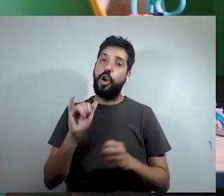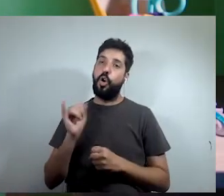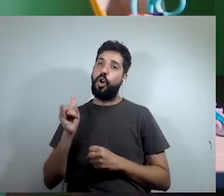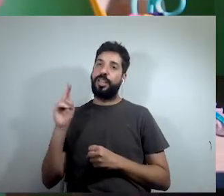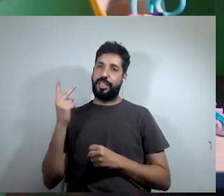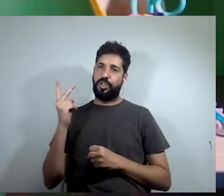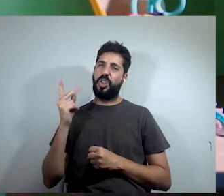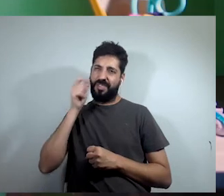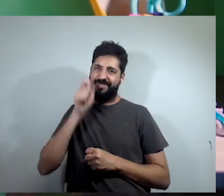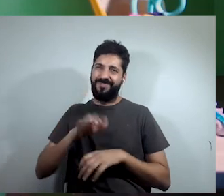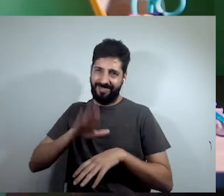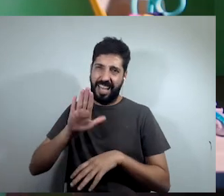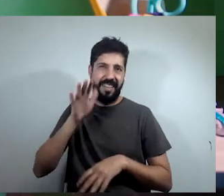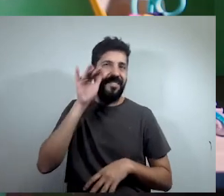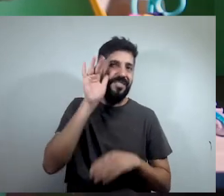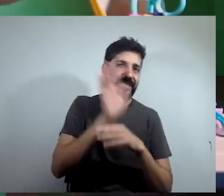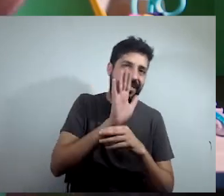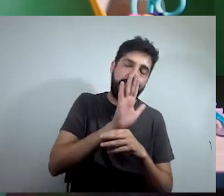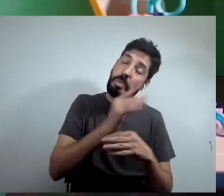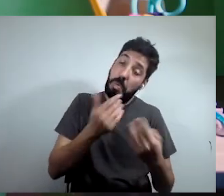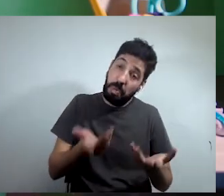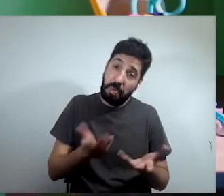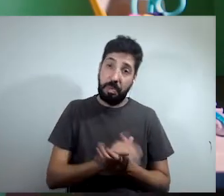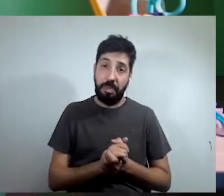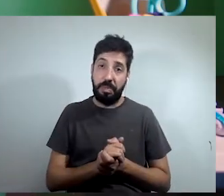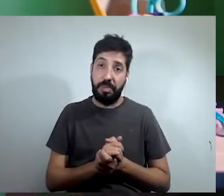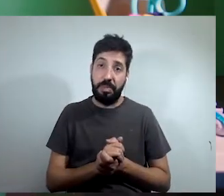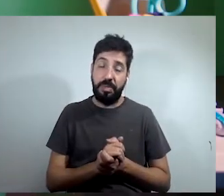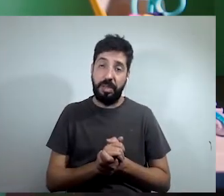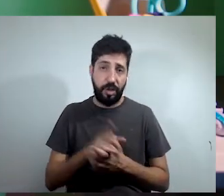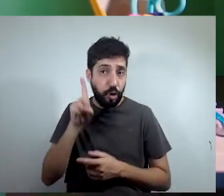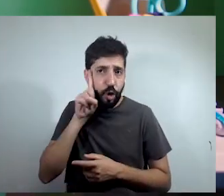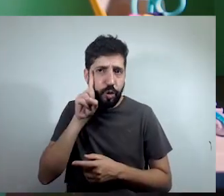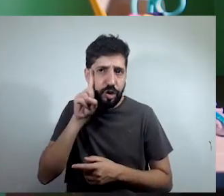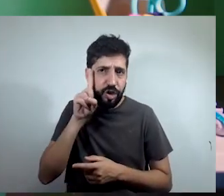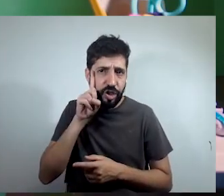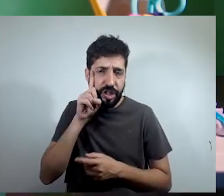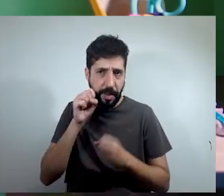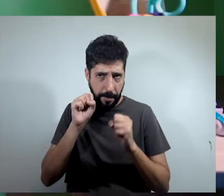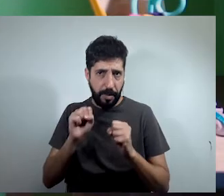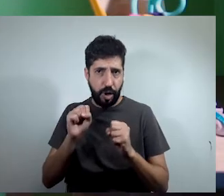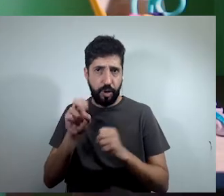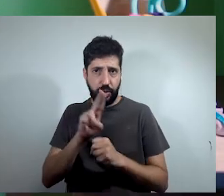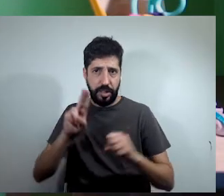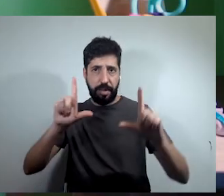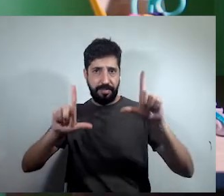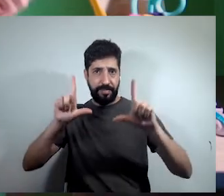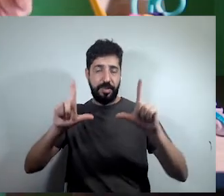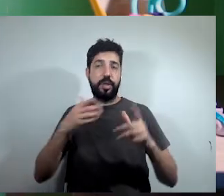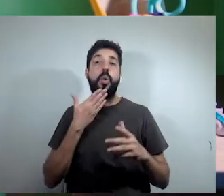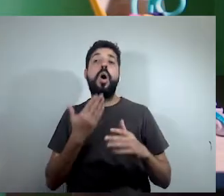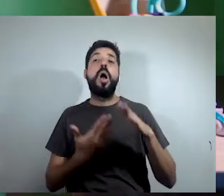mais interessante do que assistir um filme antes de dormir. E é todo dia que você permite com que ela use a tela? Qual é